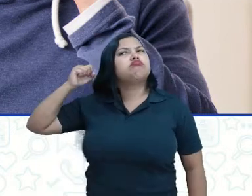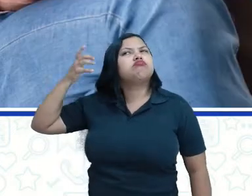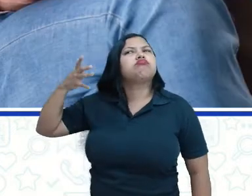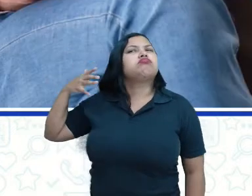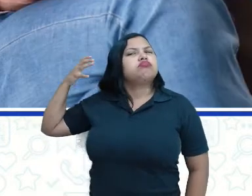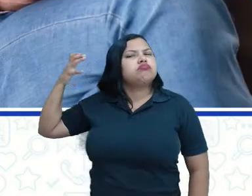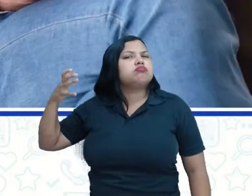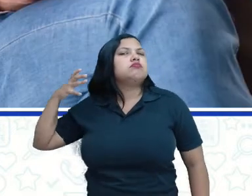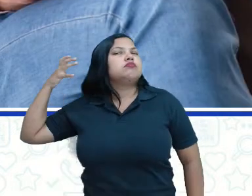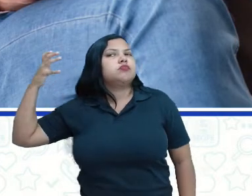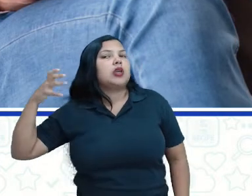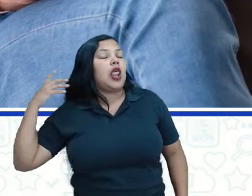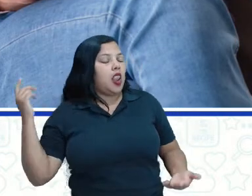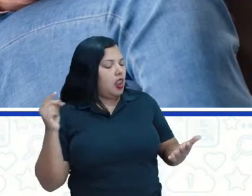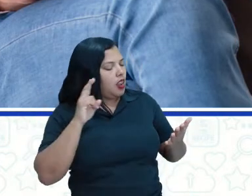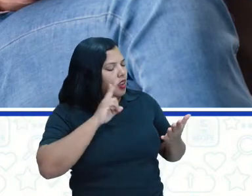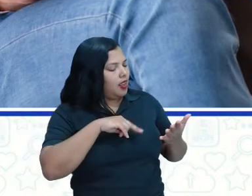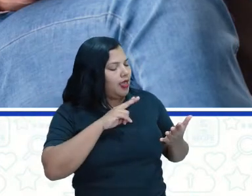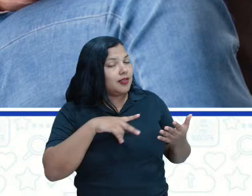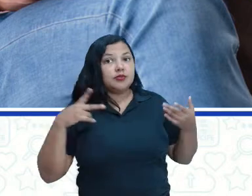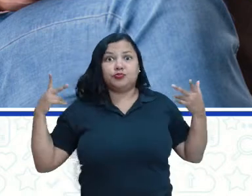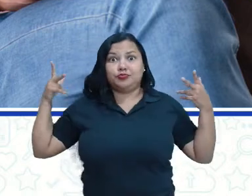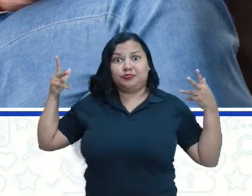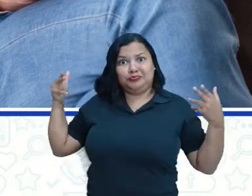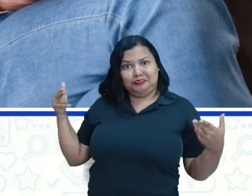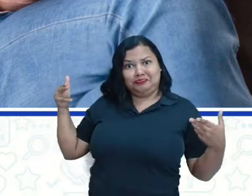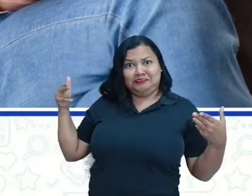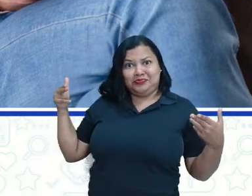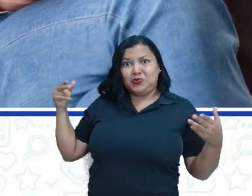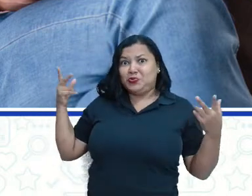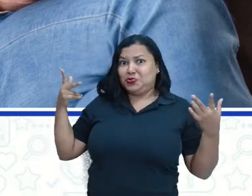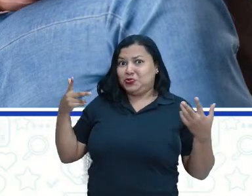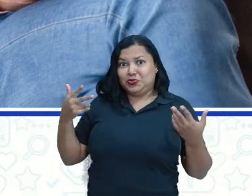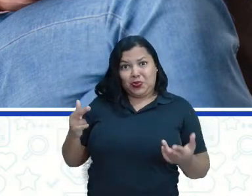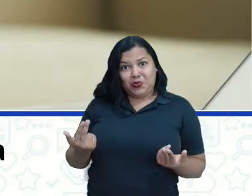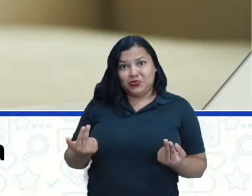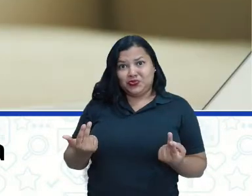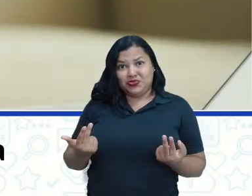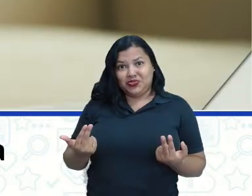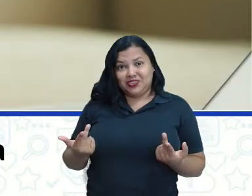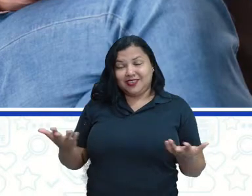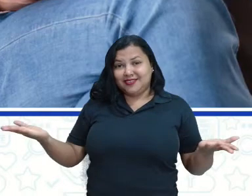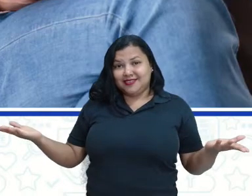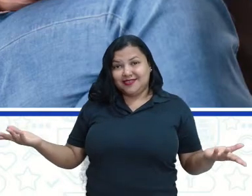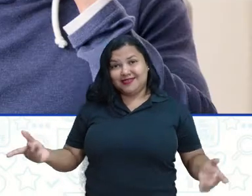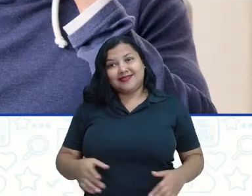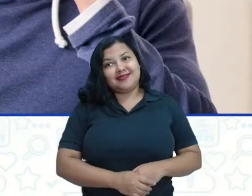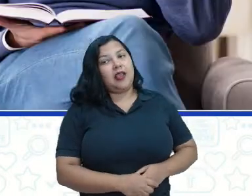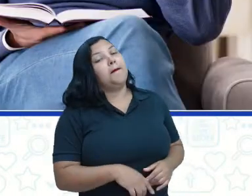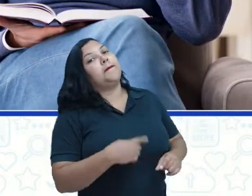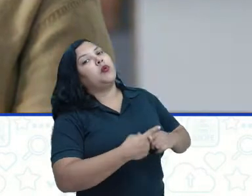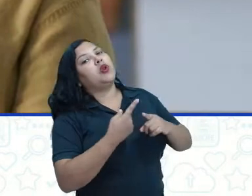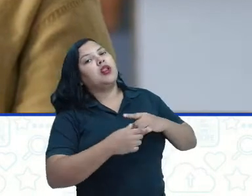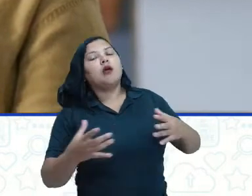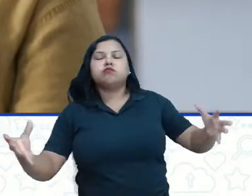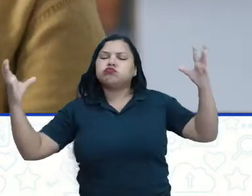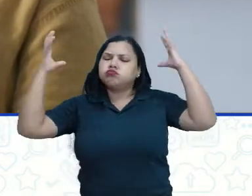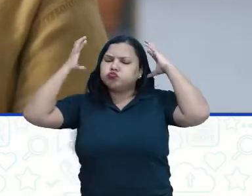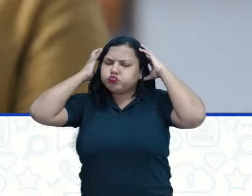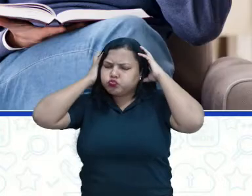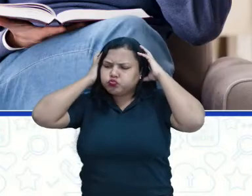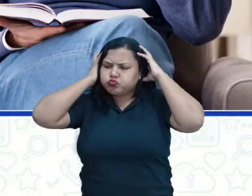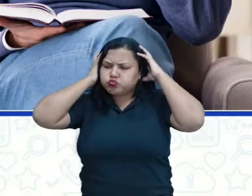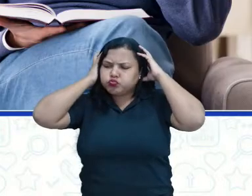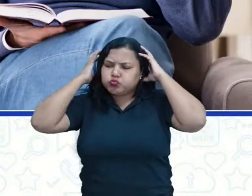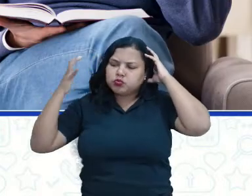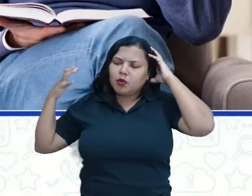fone, e está lendo com o livro nas mãos. De repente ele está fazendo as duas coisas, né, pessoal? Por quê? Porque é possível ter